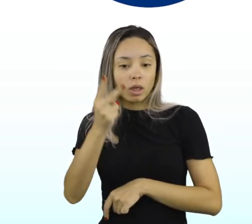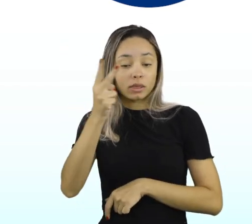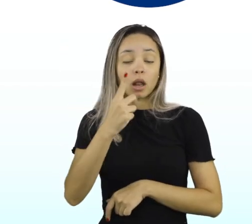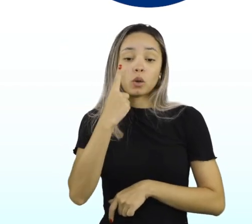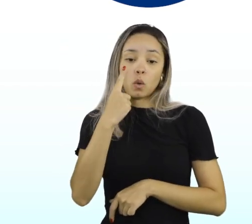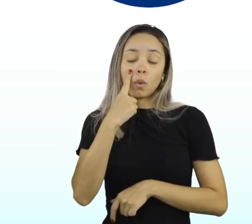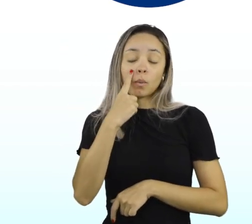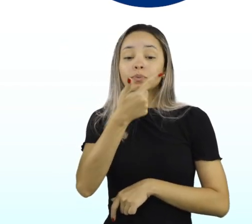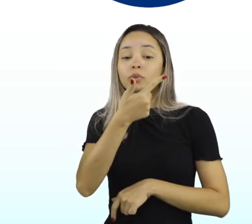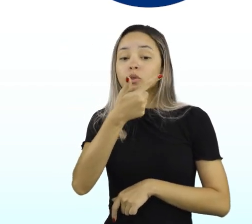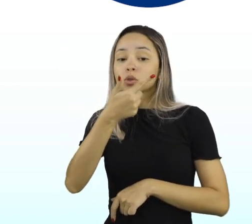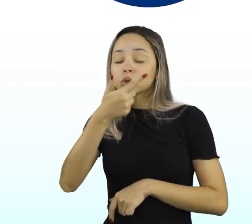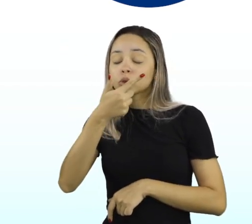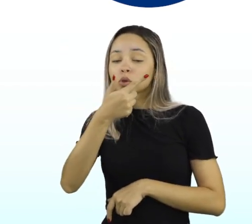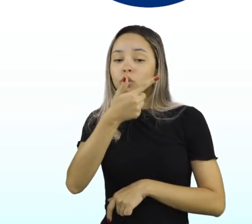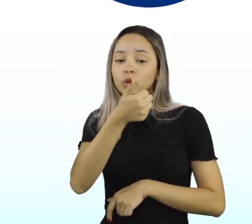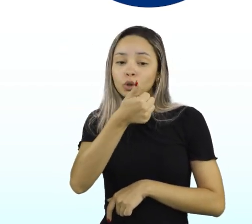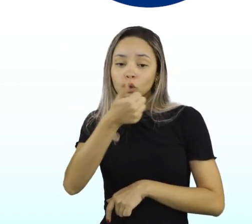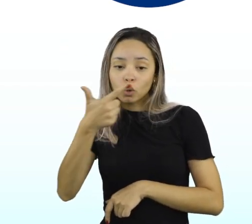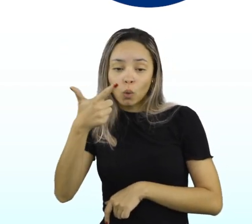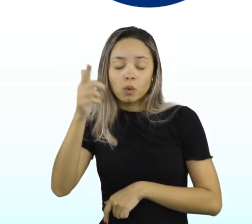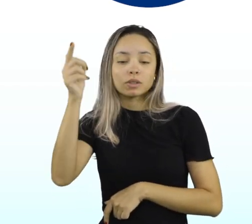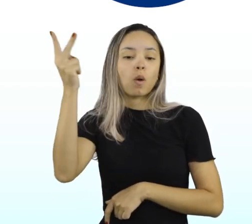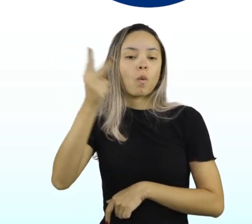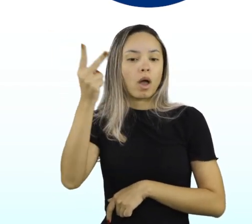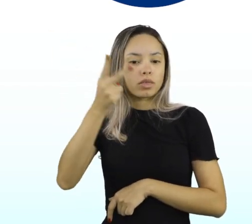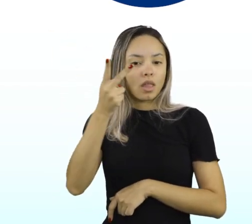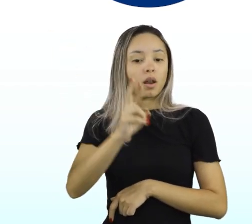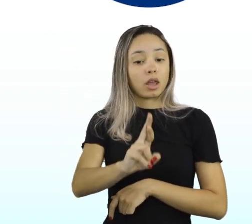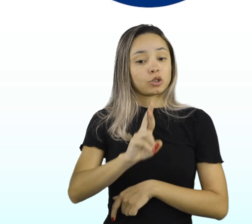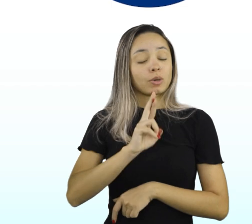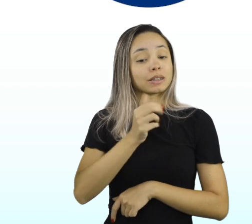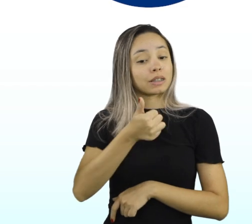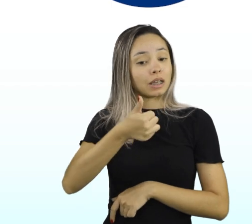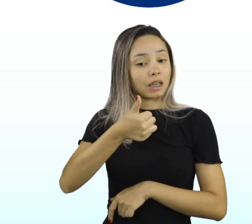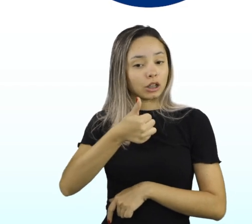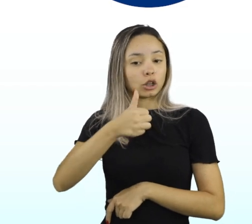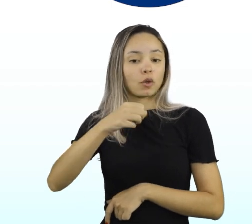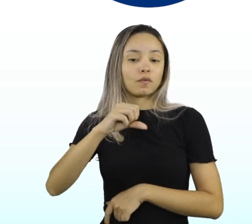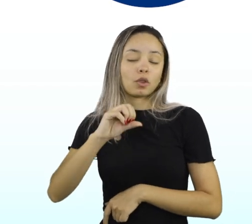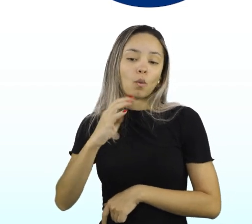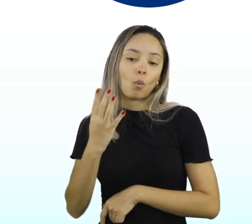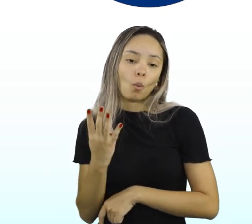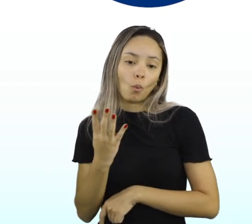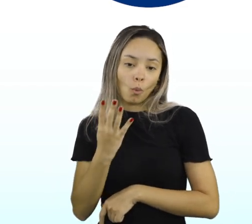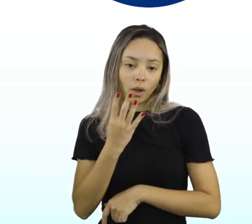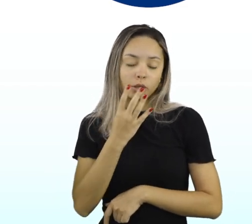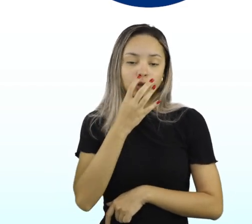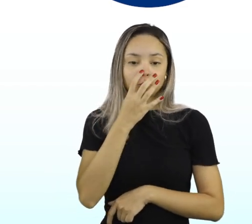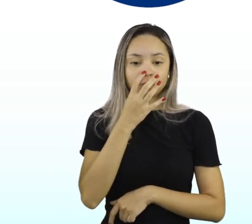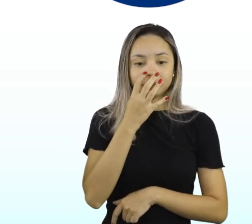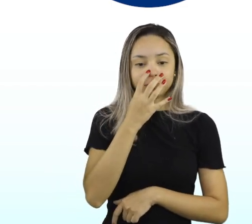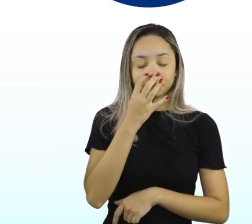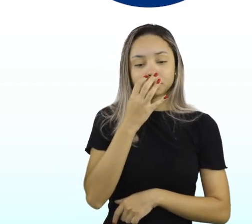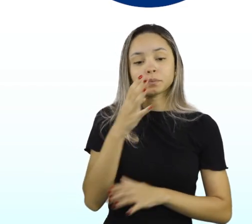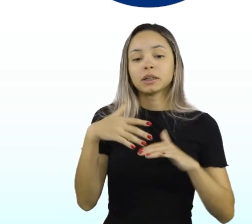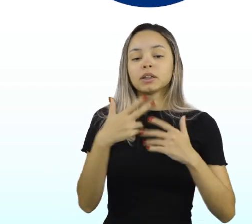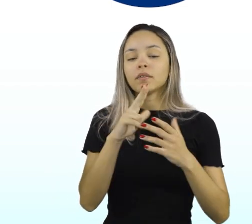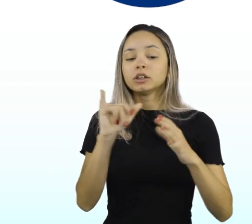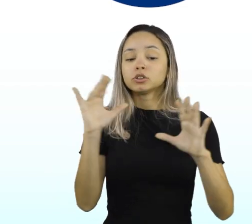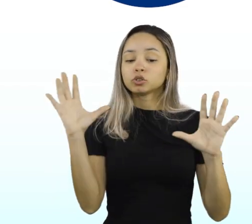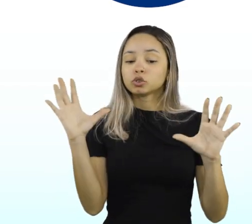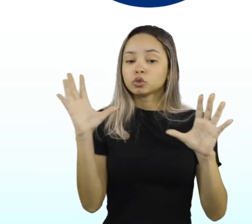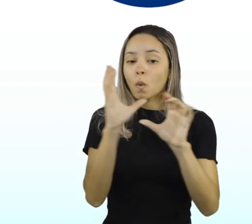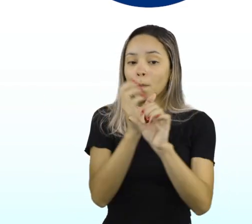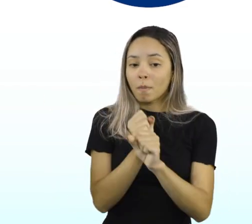quadrado fica quanto? 144. Eu sei que você fala primeiro do que eu. 16 ao quadrado, 256. Você vai somar os